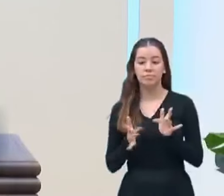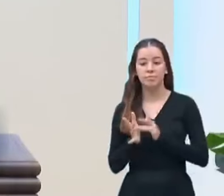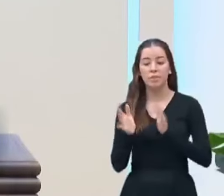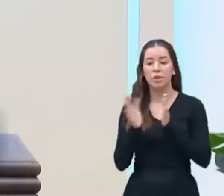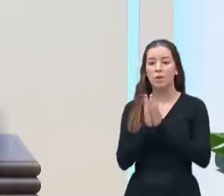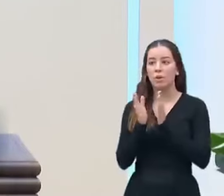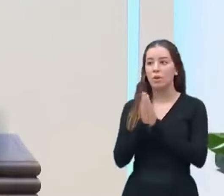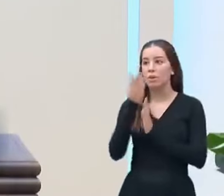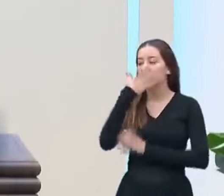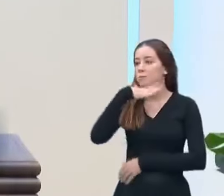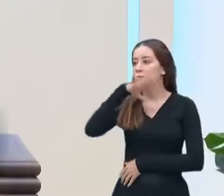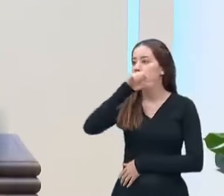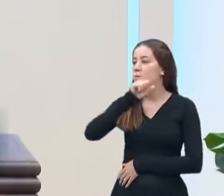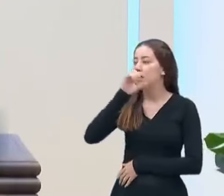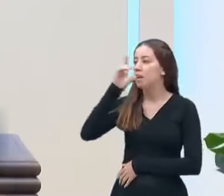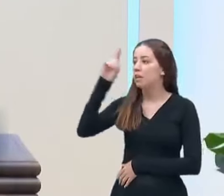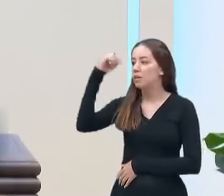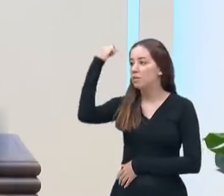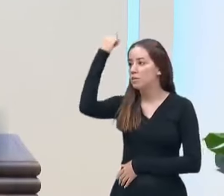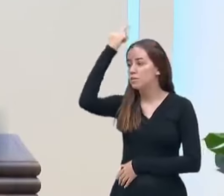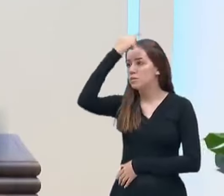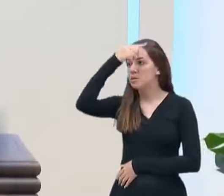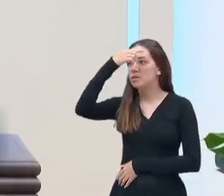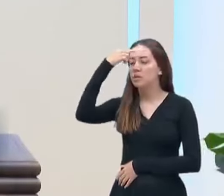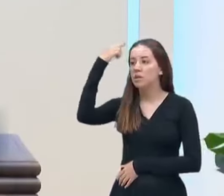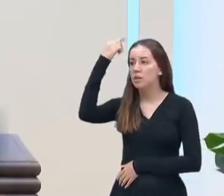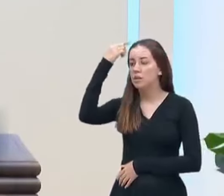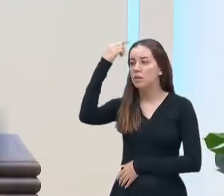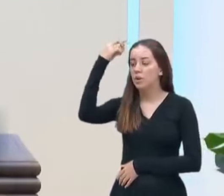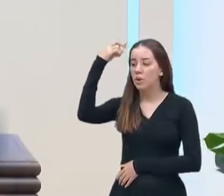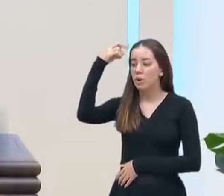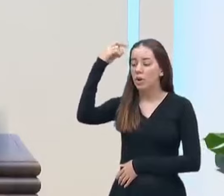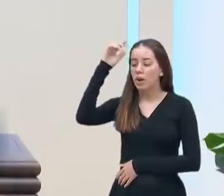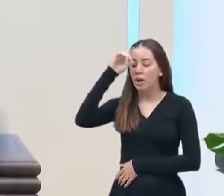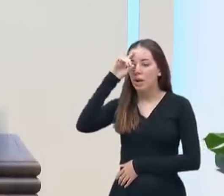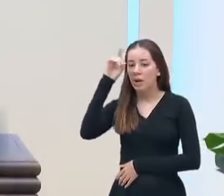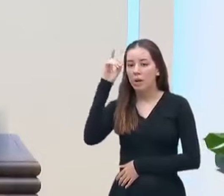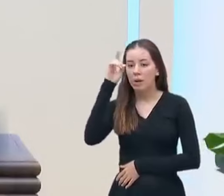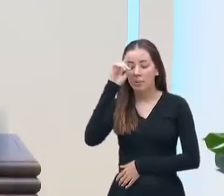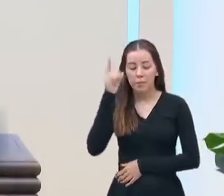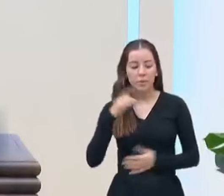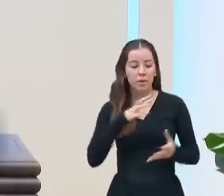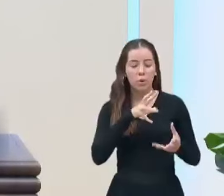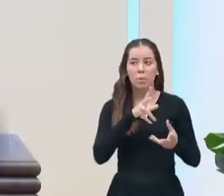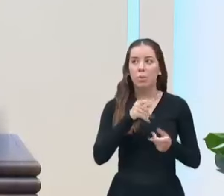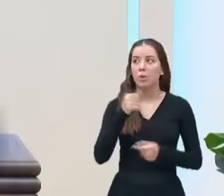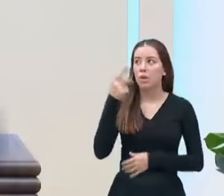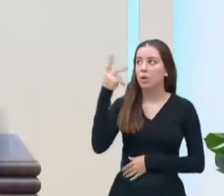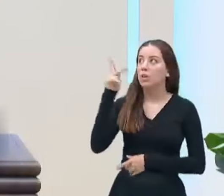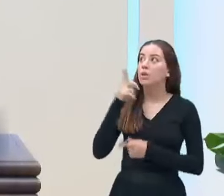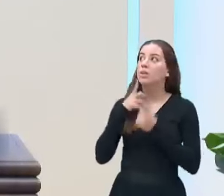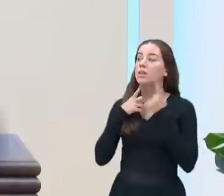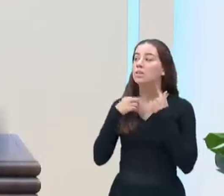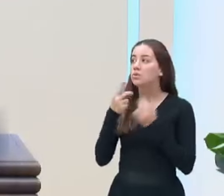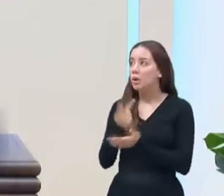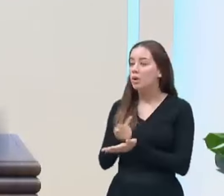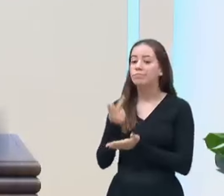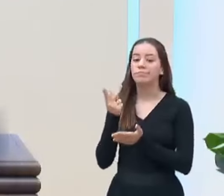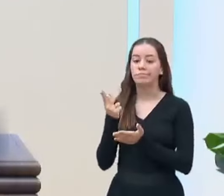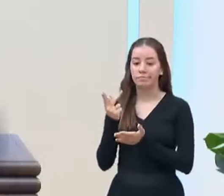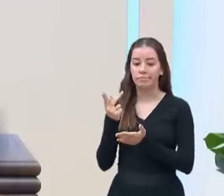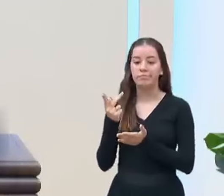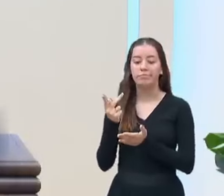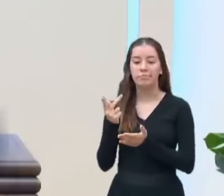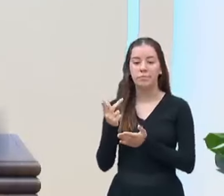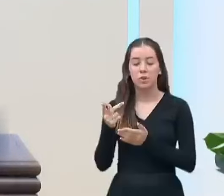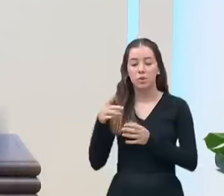venha o teu reino, seja feita a tua vontade, tanto na terra quanto nos céus. É